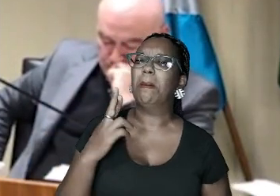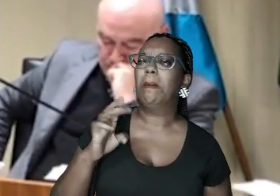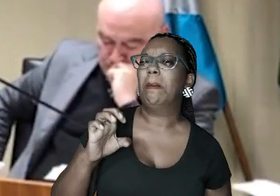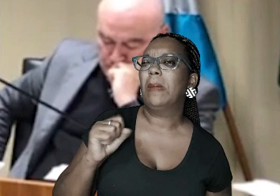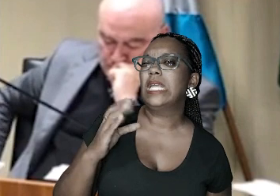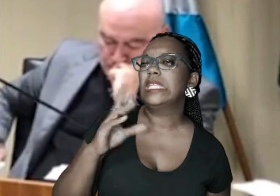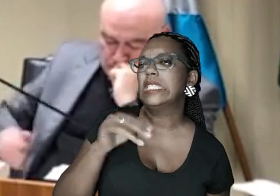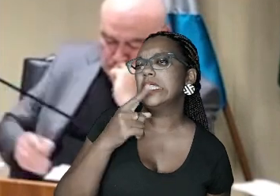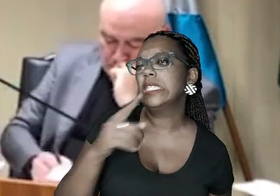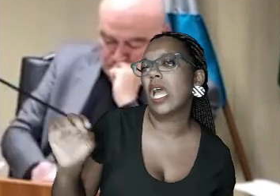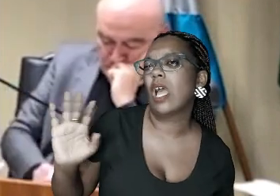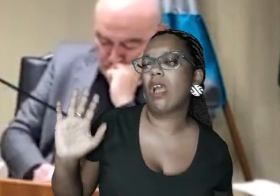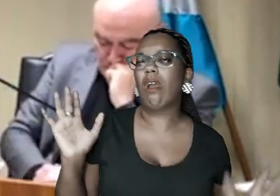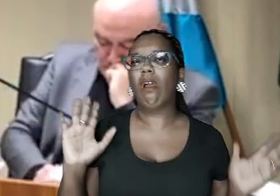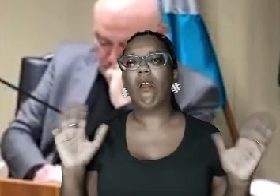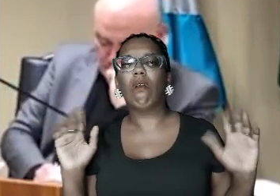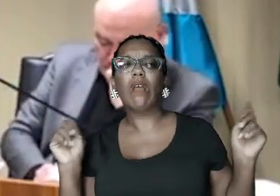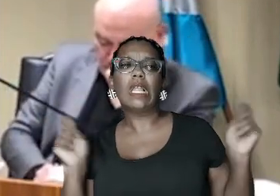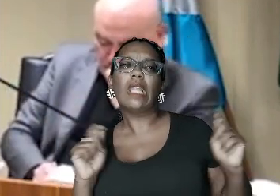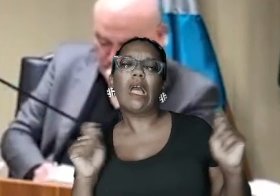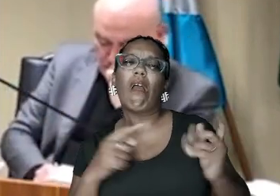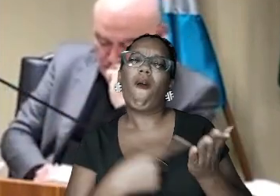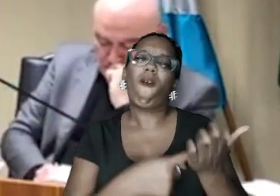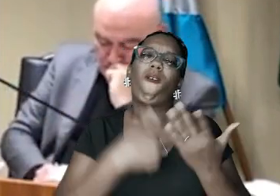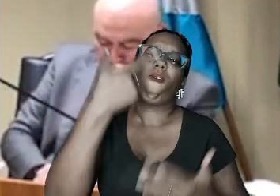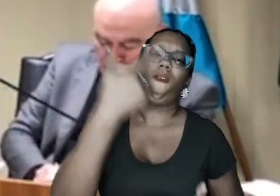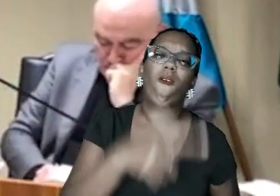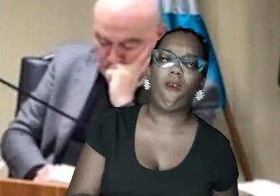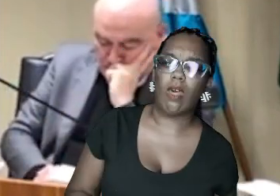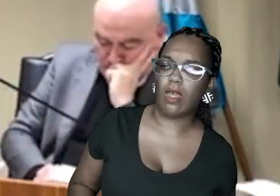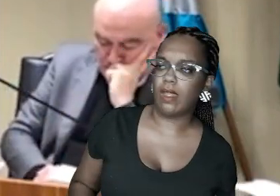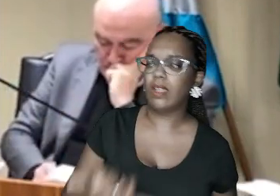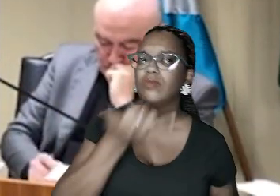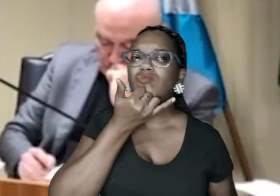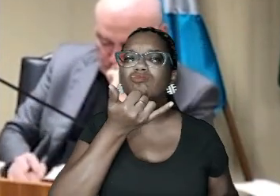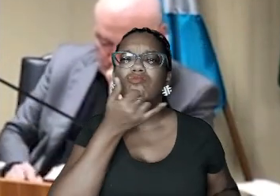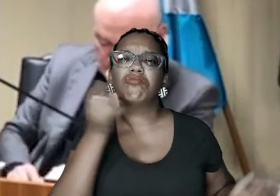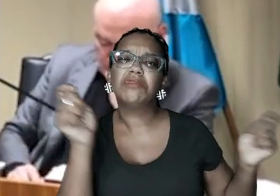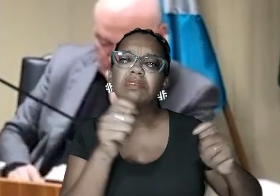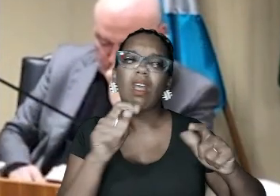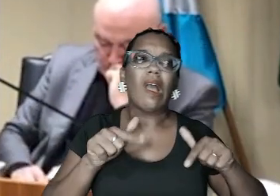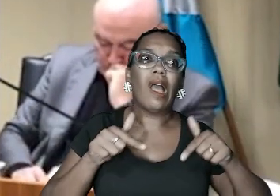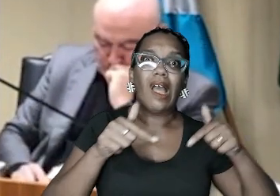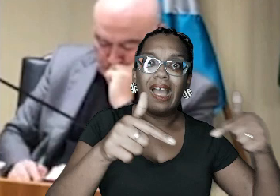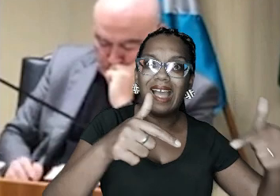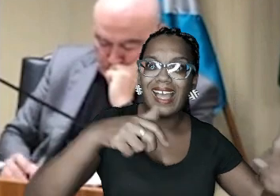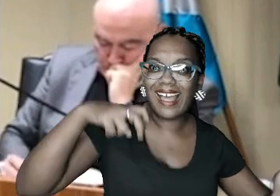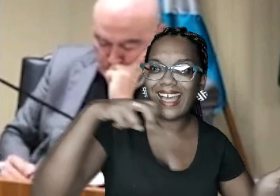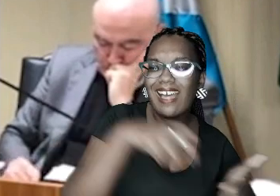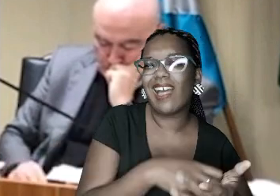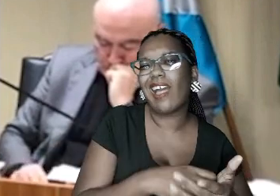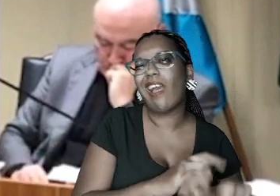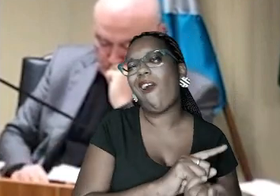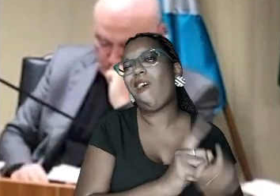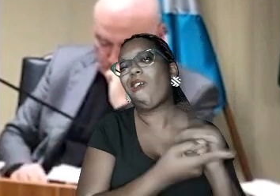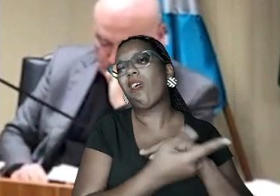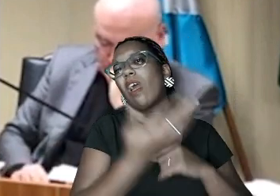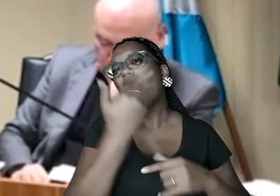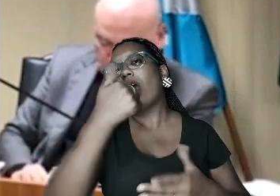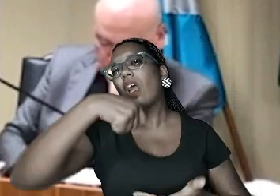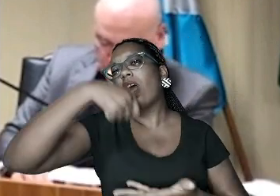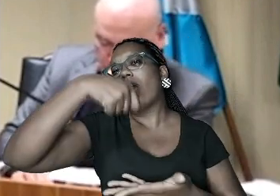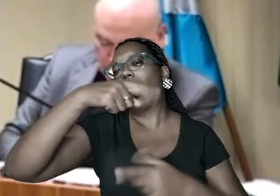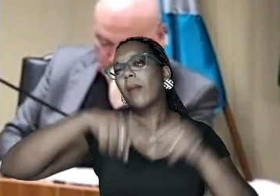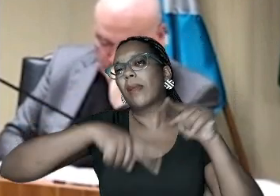pode né e tal aí depois na hora que vai Executar a pena também vai converte em cesta básica tá tudo